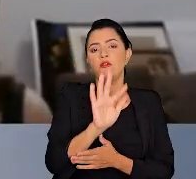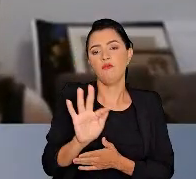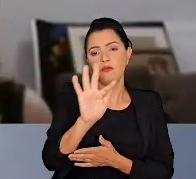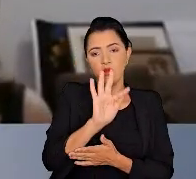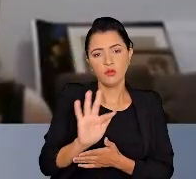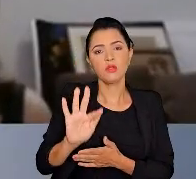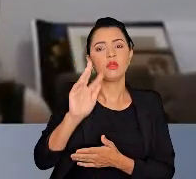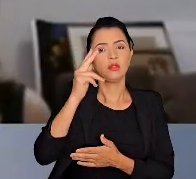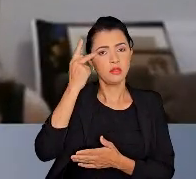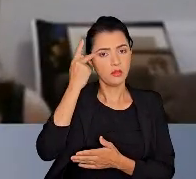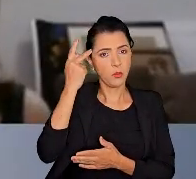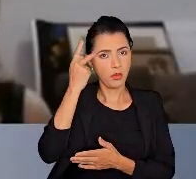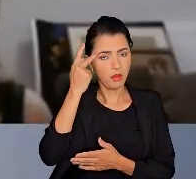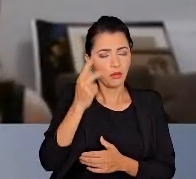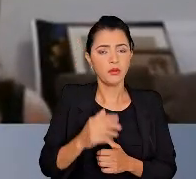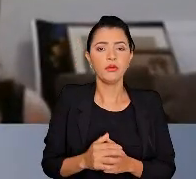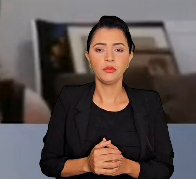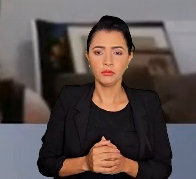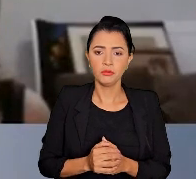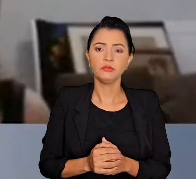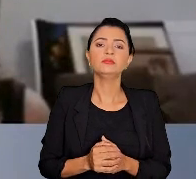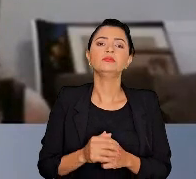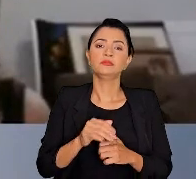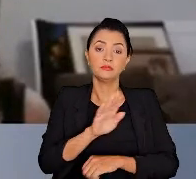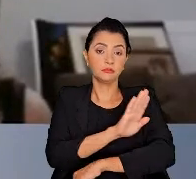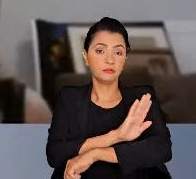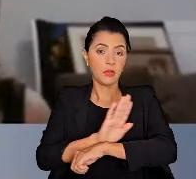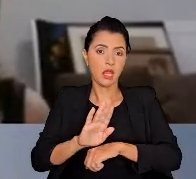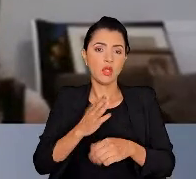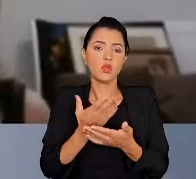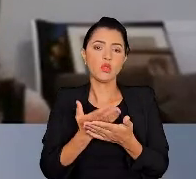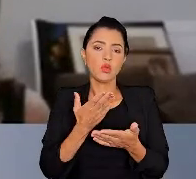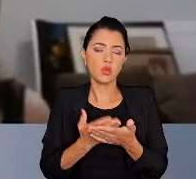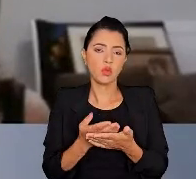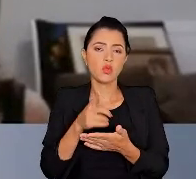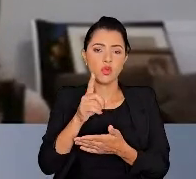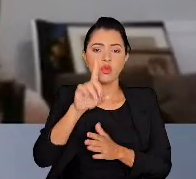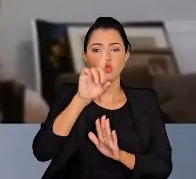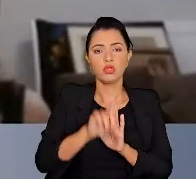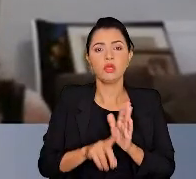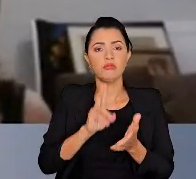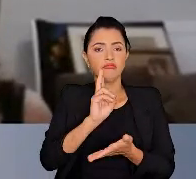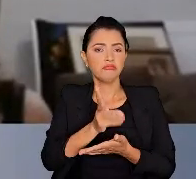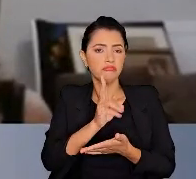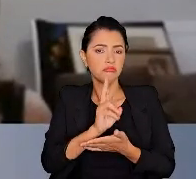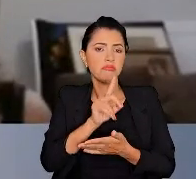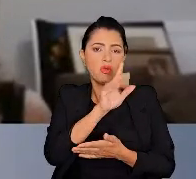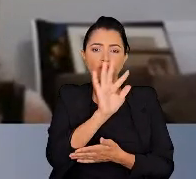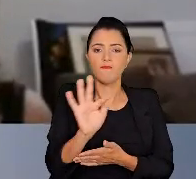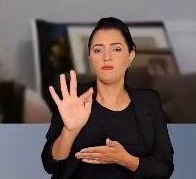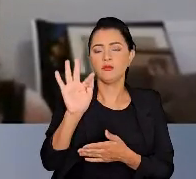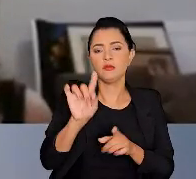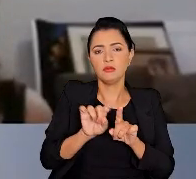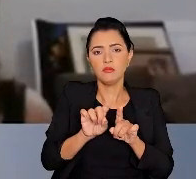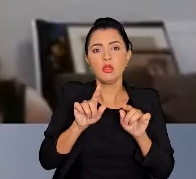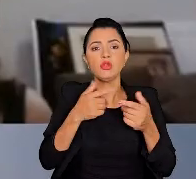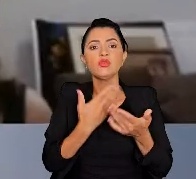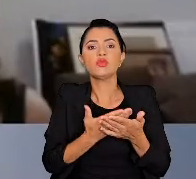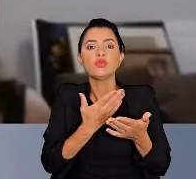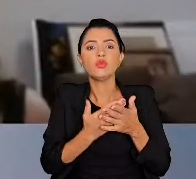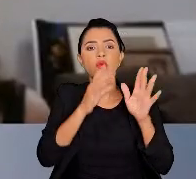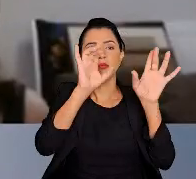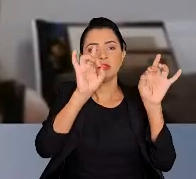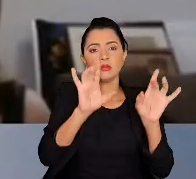de São Paulo e se bacharelou em Direito pela mesma universidade. Fez especialização no Programa